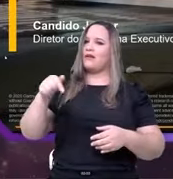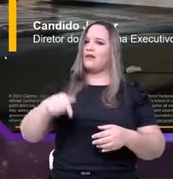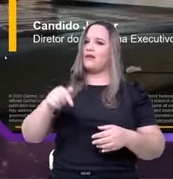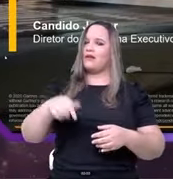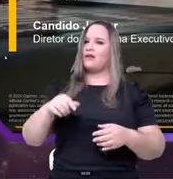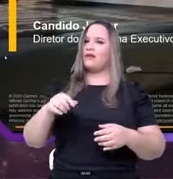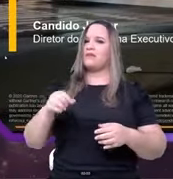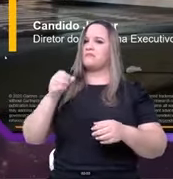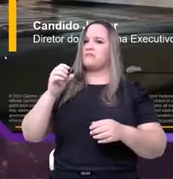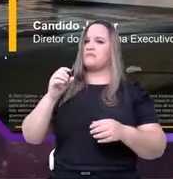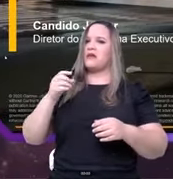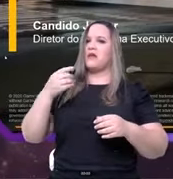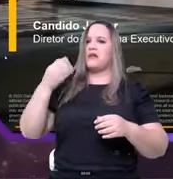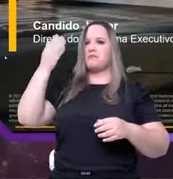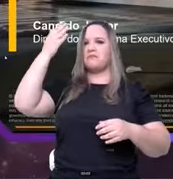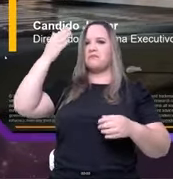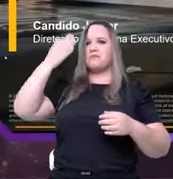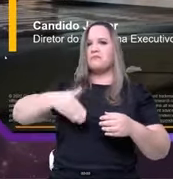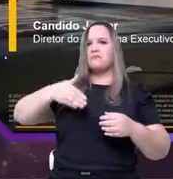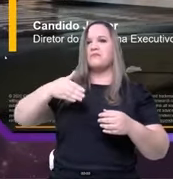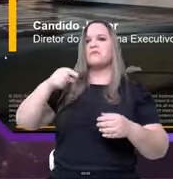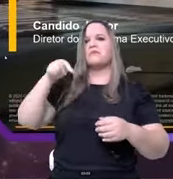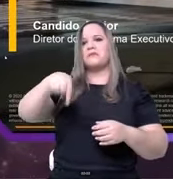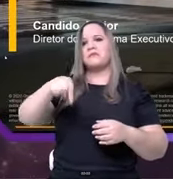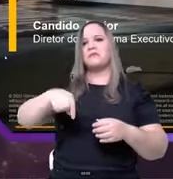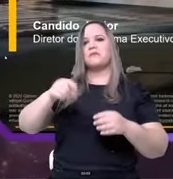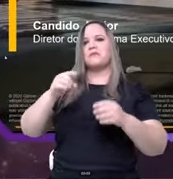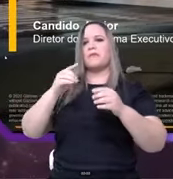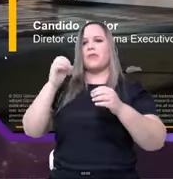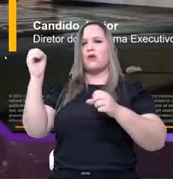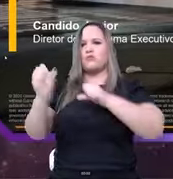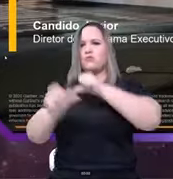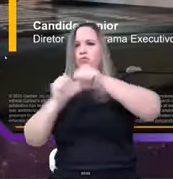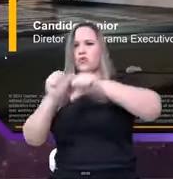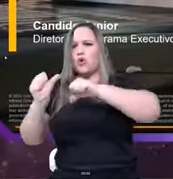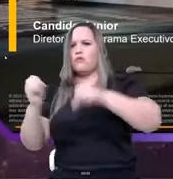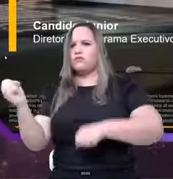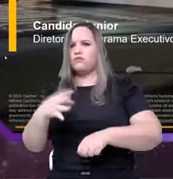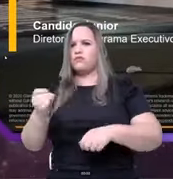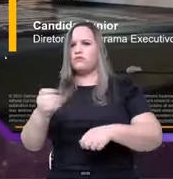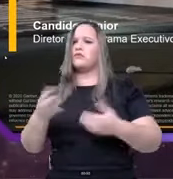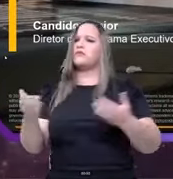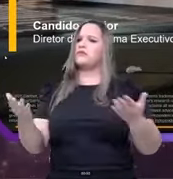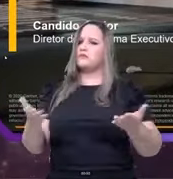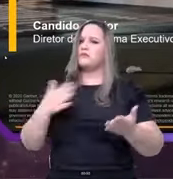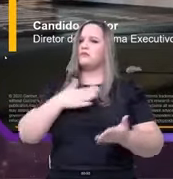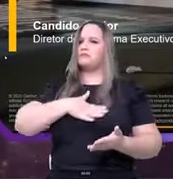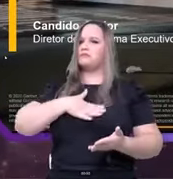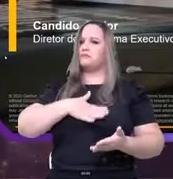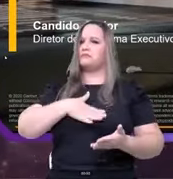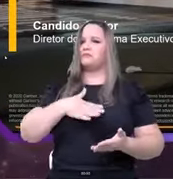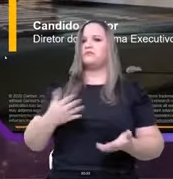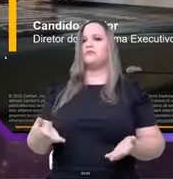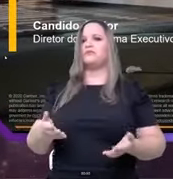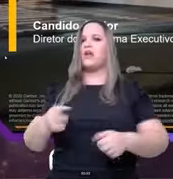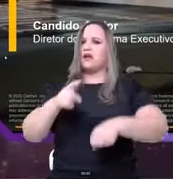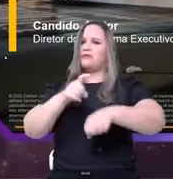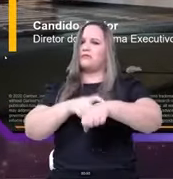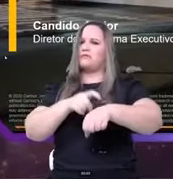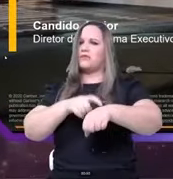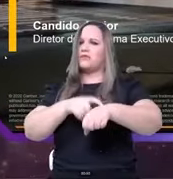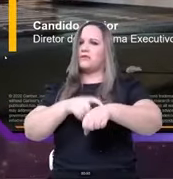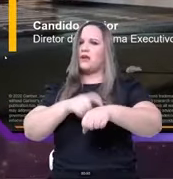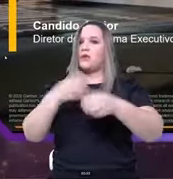defender, principalmente, falar um pouco das organizações ágeis. Vou utilizar esse tempo para trazer um pouco das